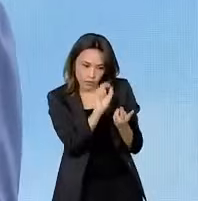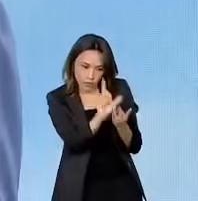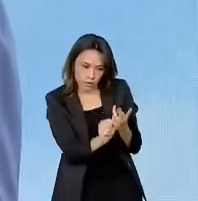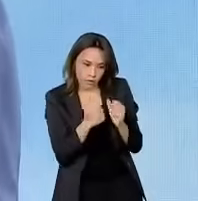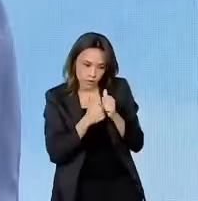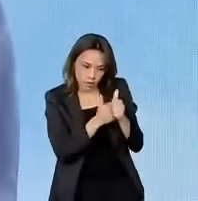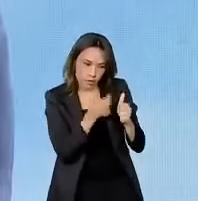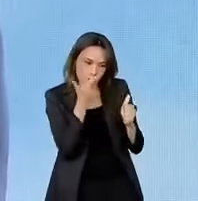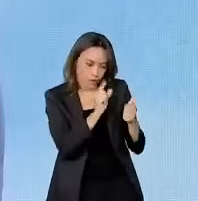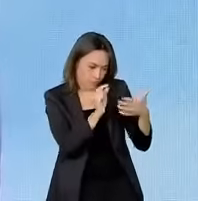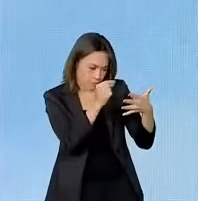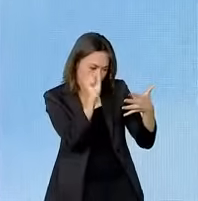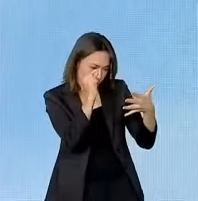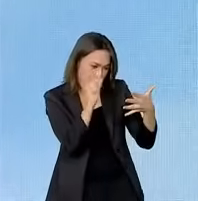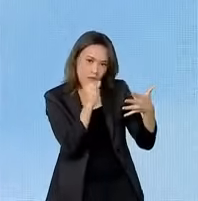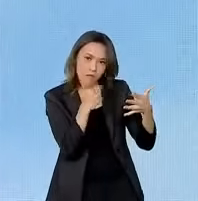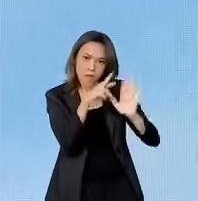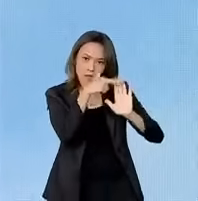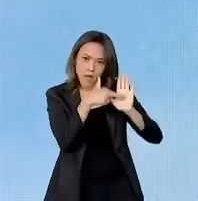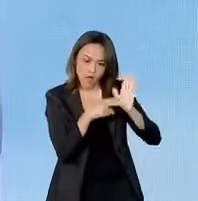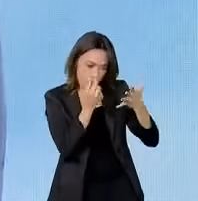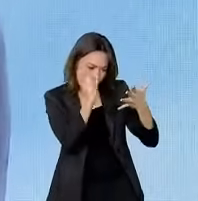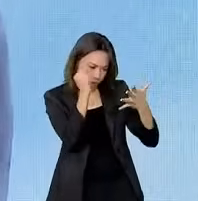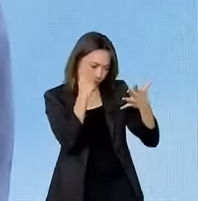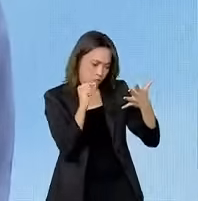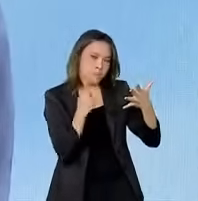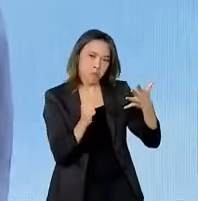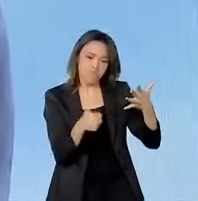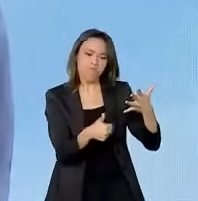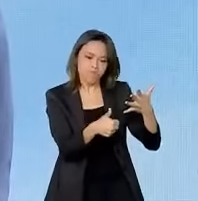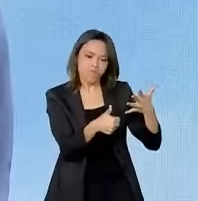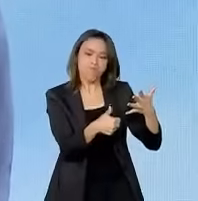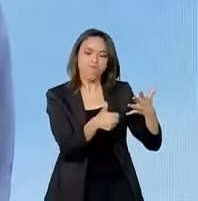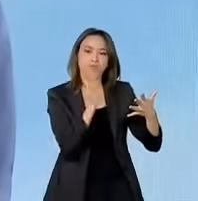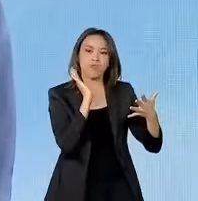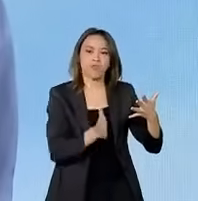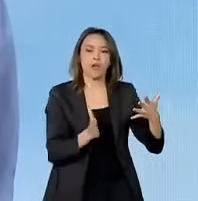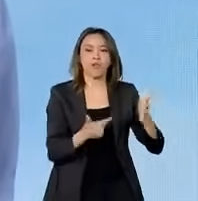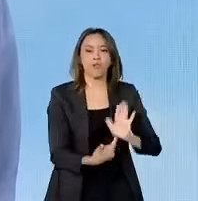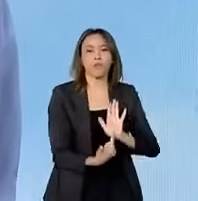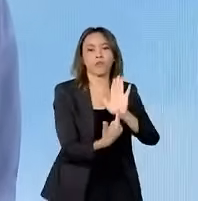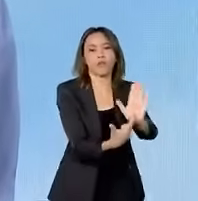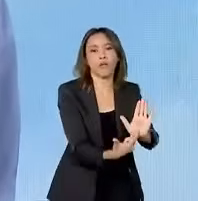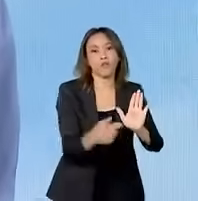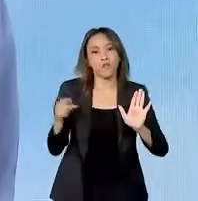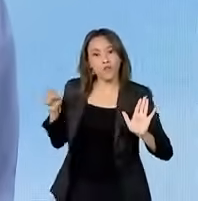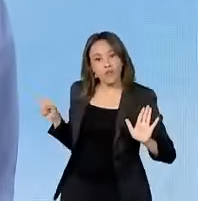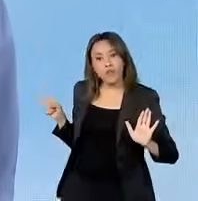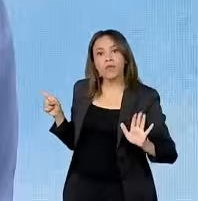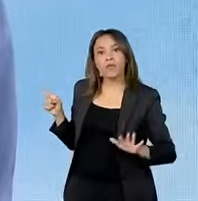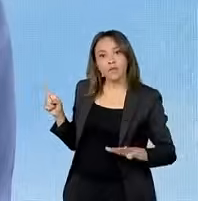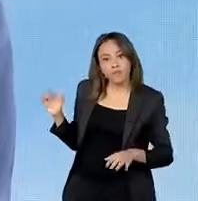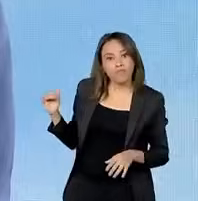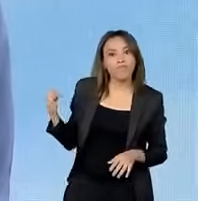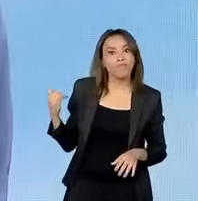dos critérios técnicos que foram estabelecidos, o senhor atendeu